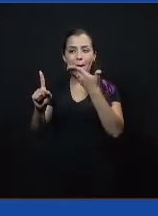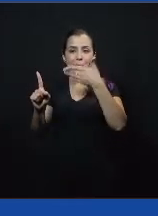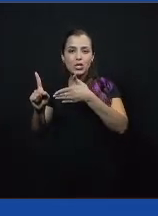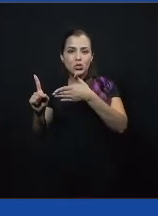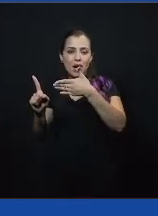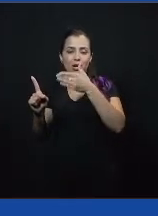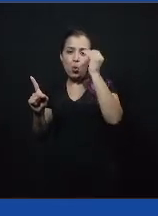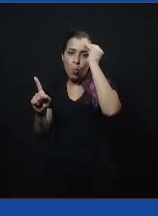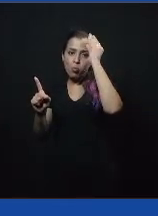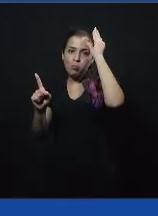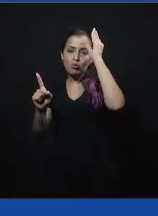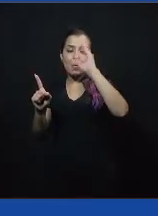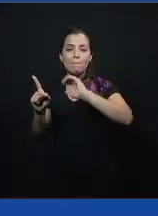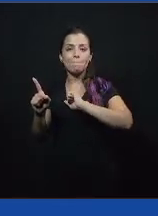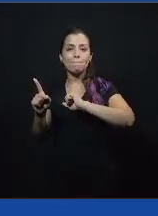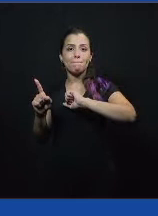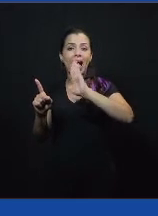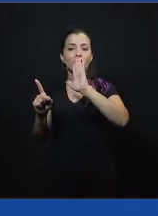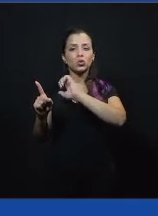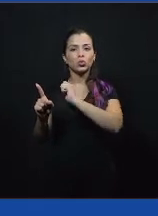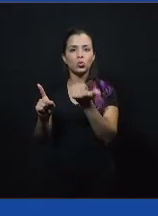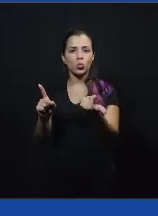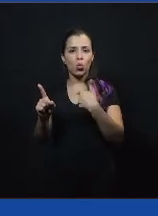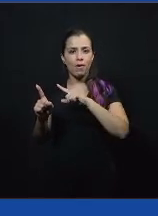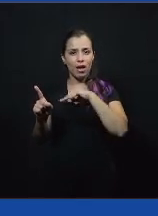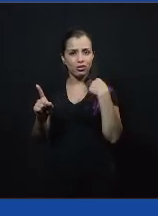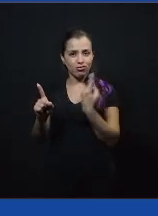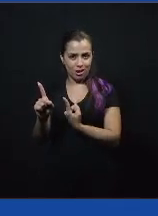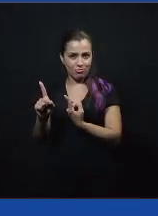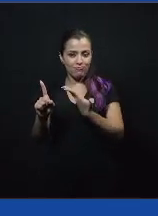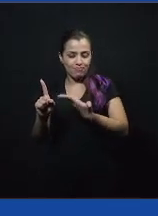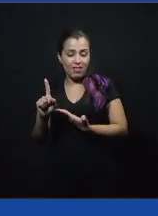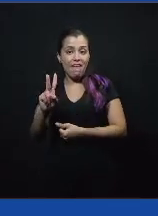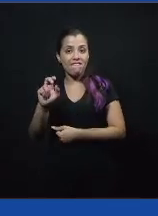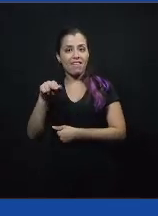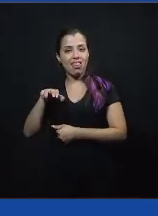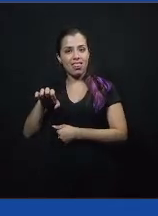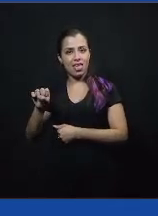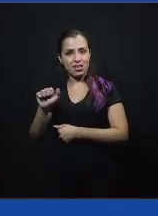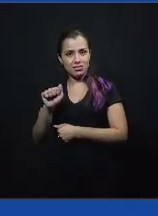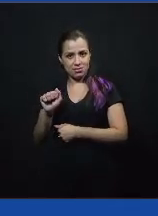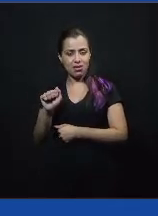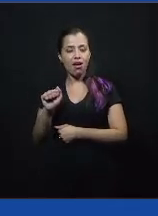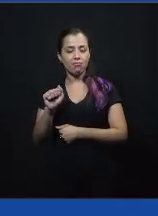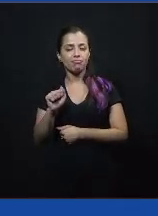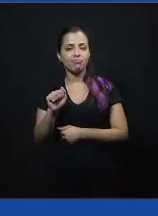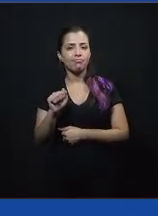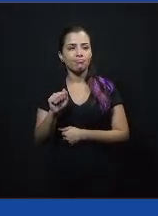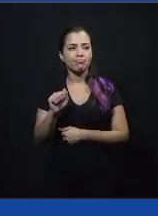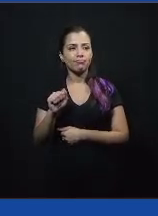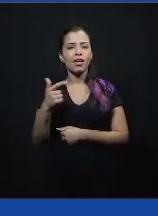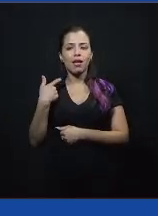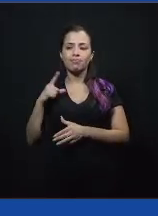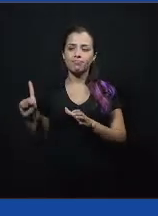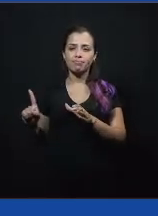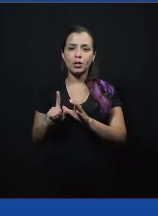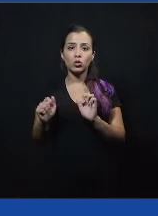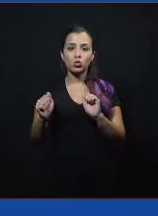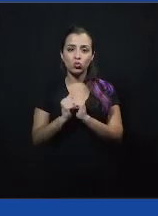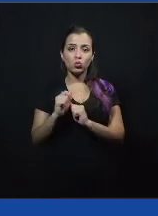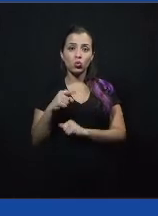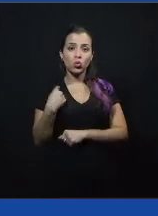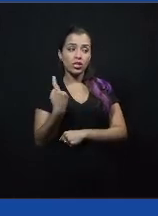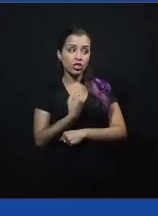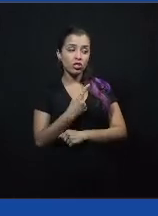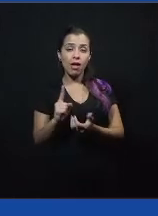e a minha mentora era Vanessa que tá na chamada né ao vivo com a gente e